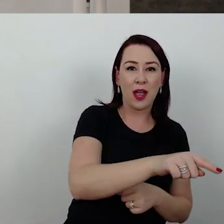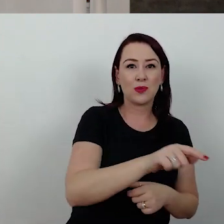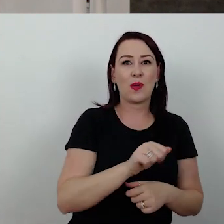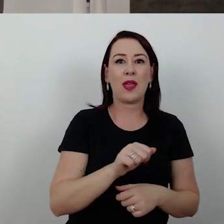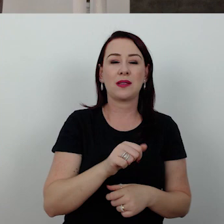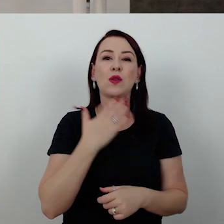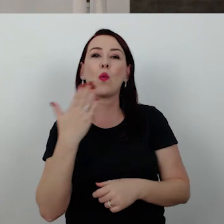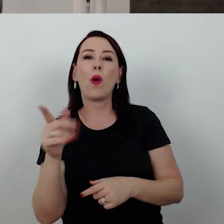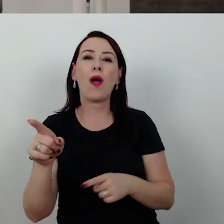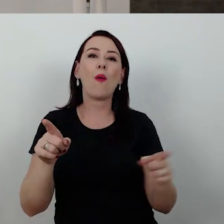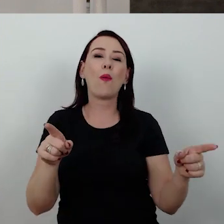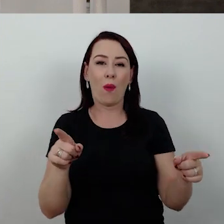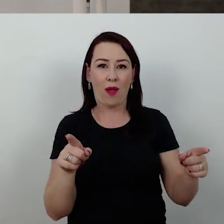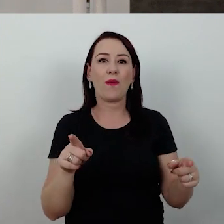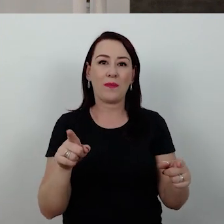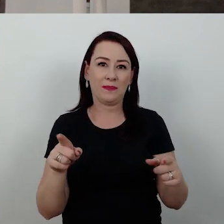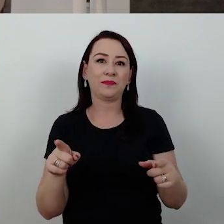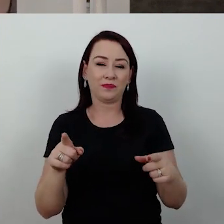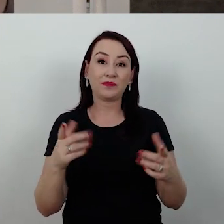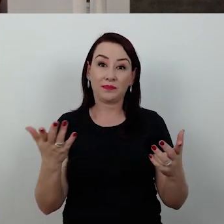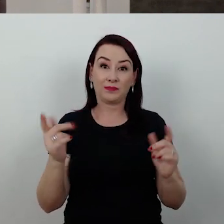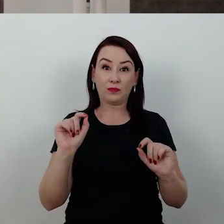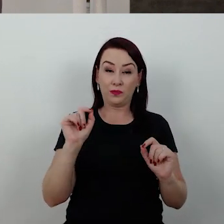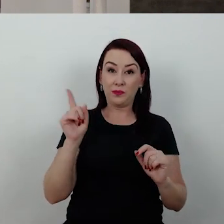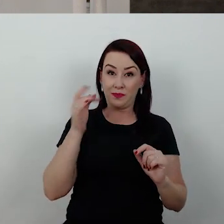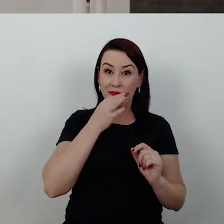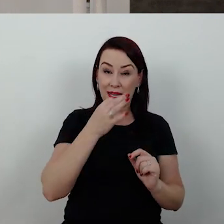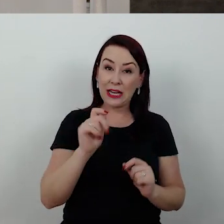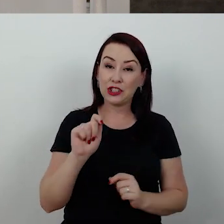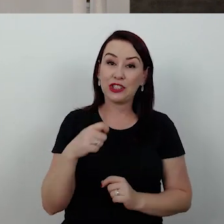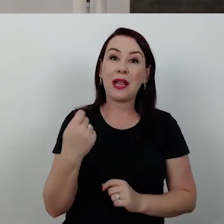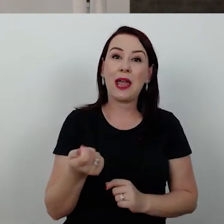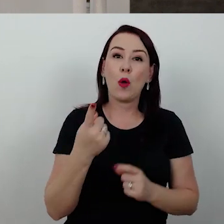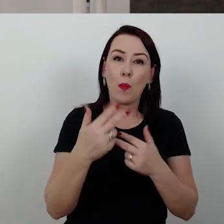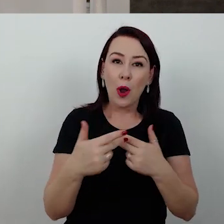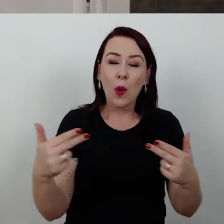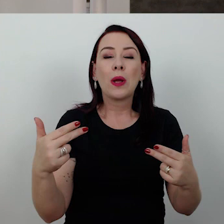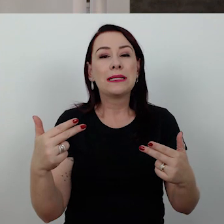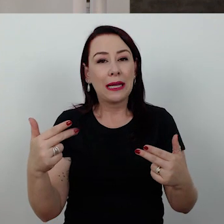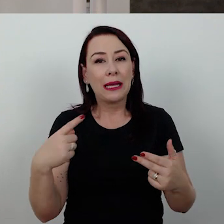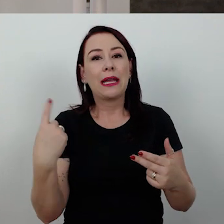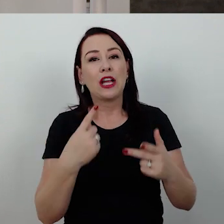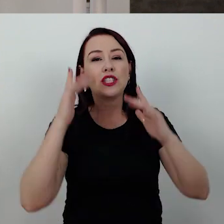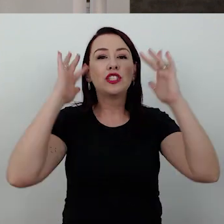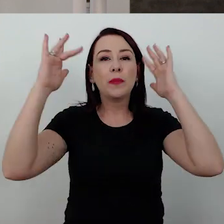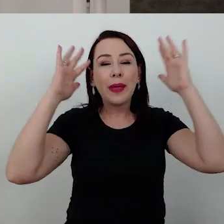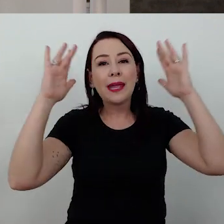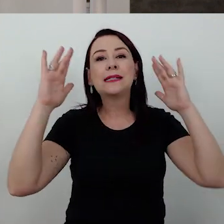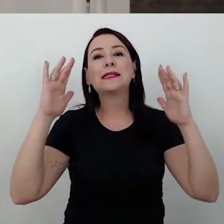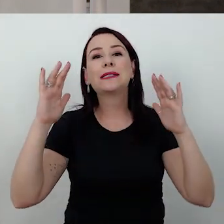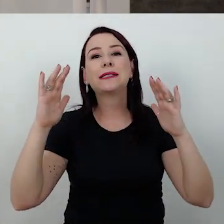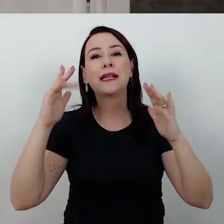mais espaço para a difusão desse tipo de produção, vamos escoar mais produção desses lugares. Então, eu acho que é uma questão assim, que se pensa numa política